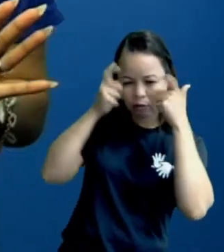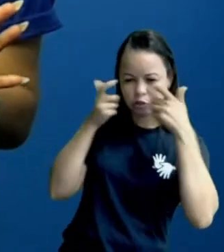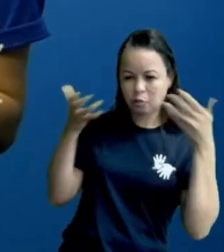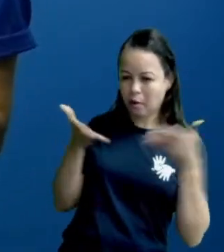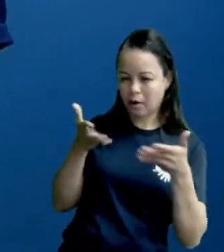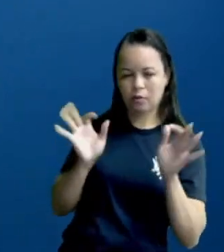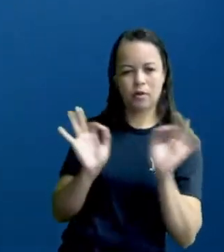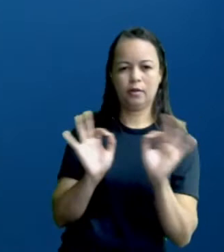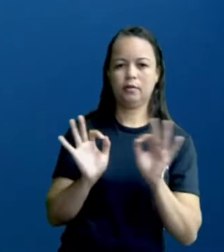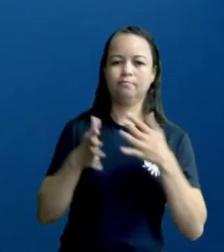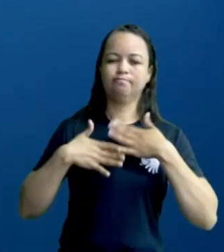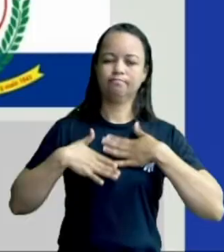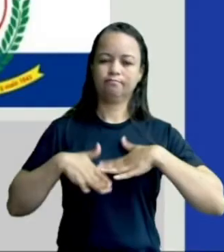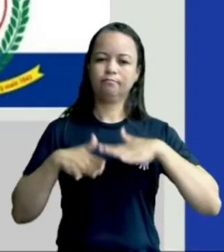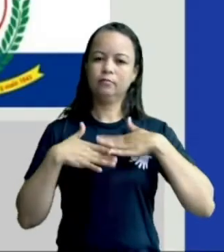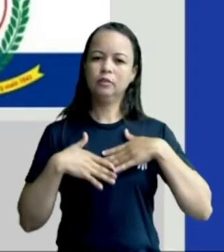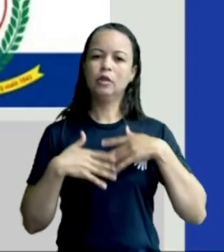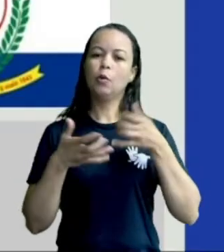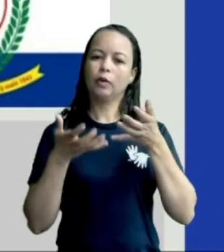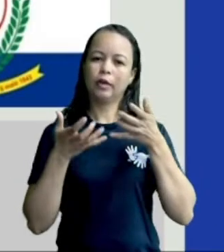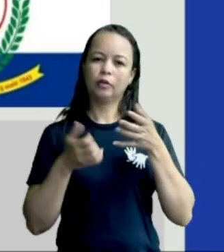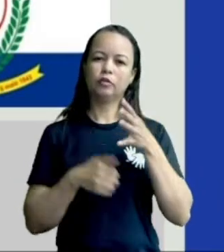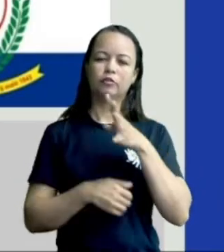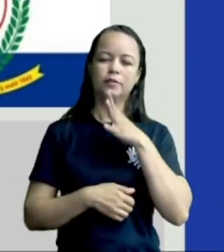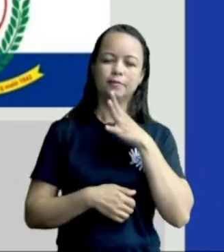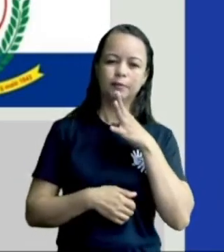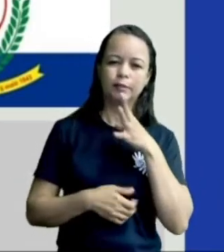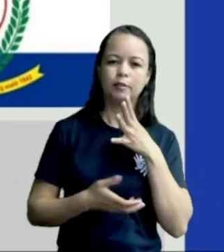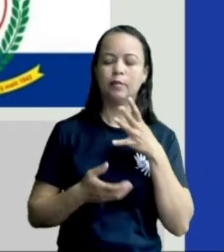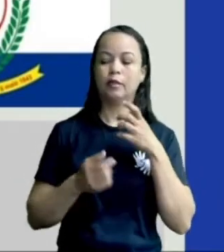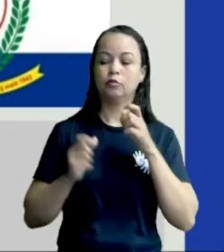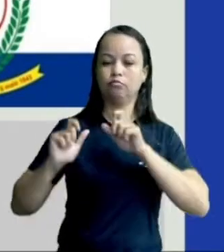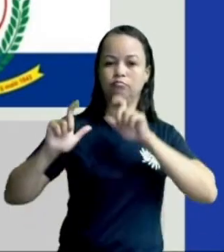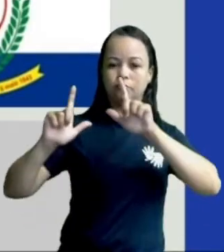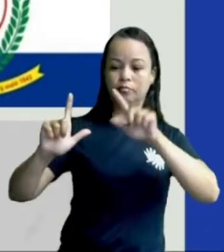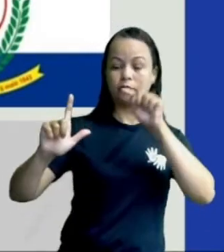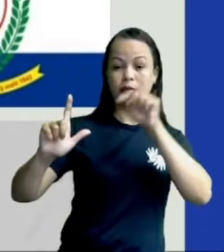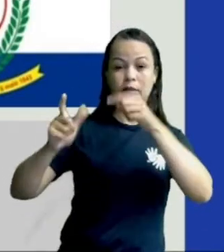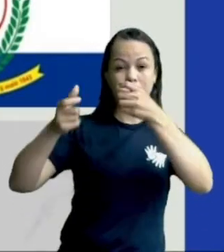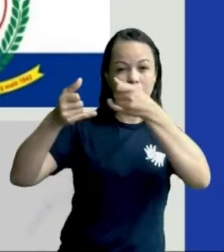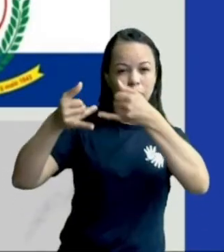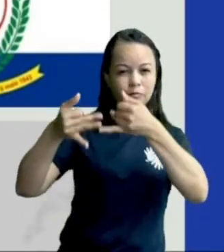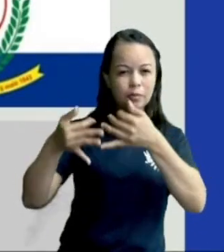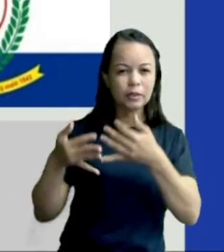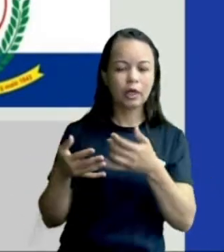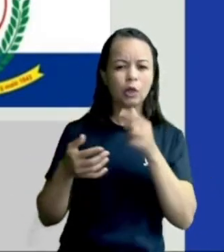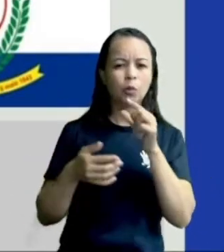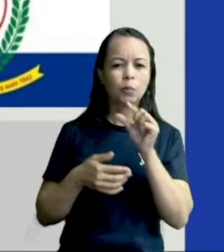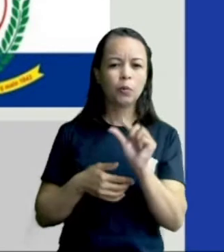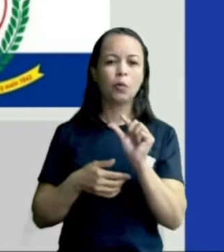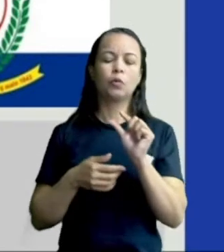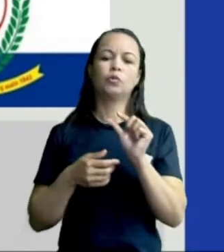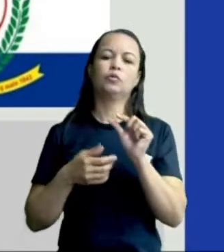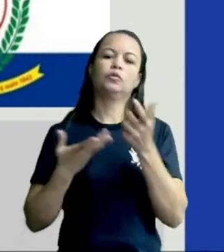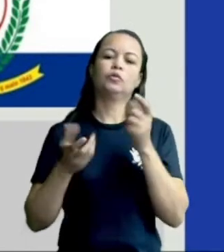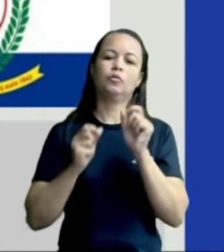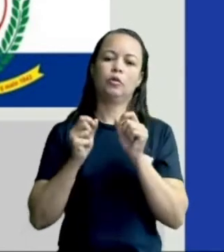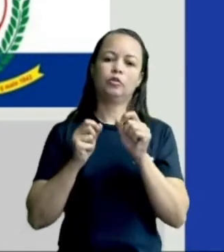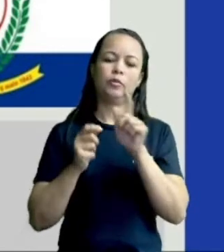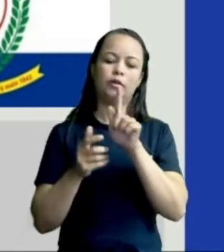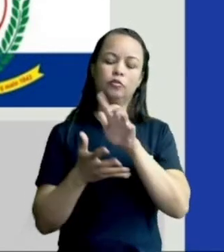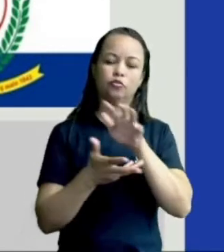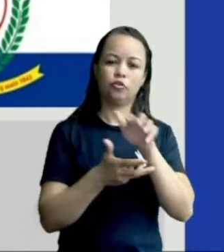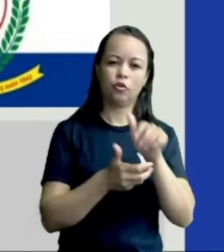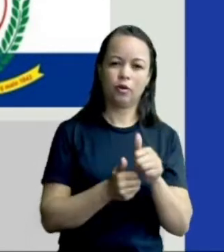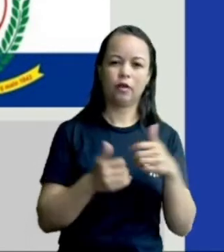Eu só quero que vocês tenham conhecimento disso que está aqui, ó, tá? Explicando um pouquinho sobre os aspectos geográficos da